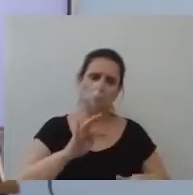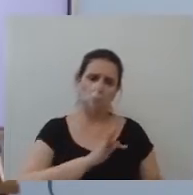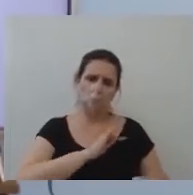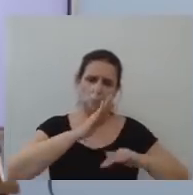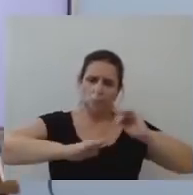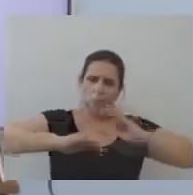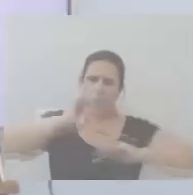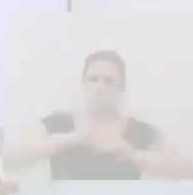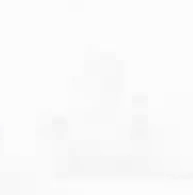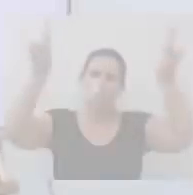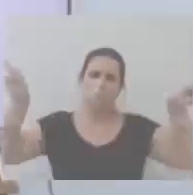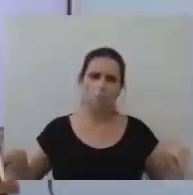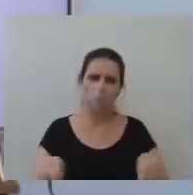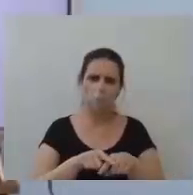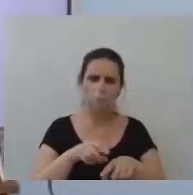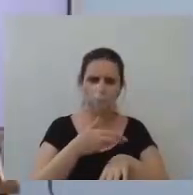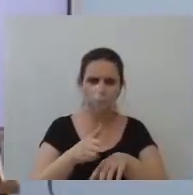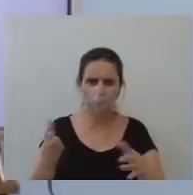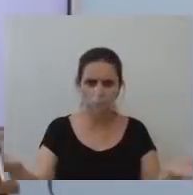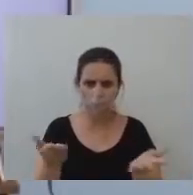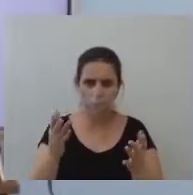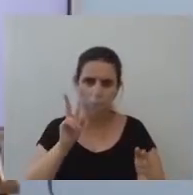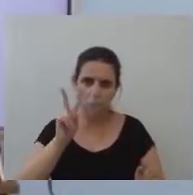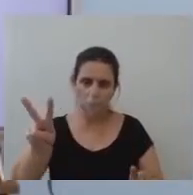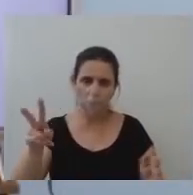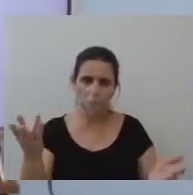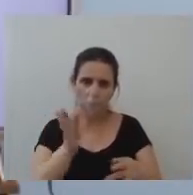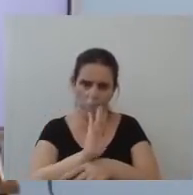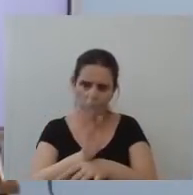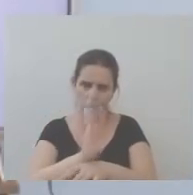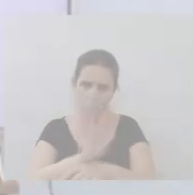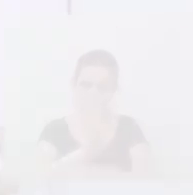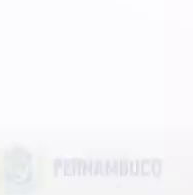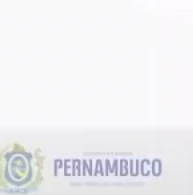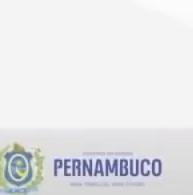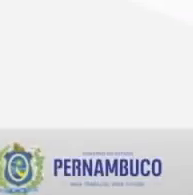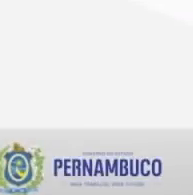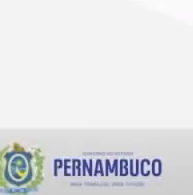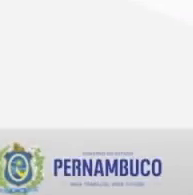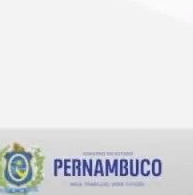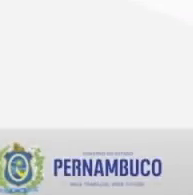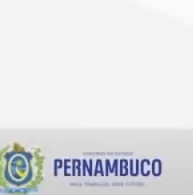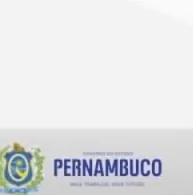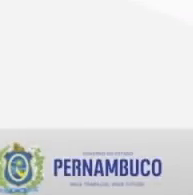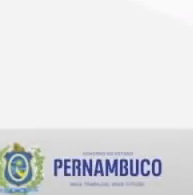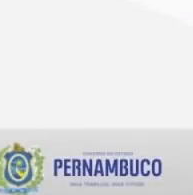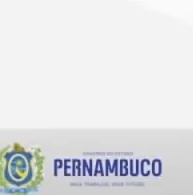utiliza para dar aula. Então vamos lá, vamos assistir ao vídeo da professora Ana Cristine.